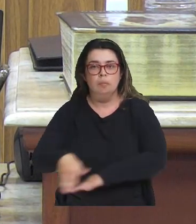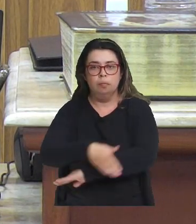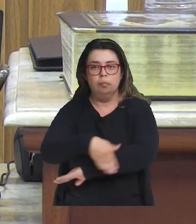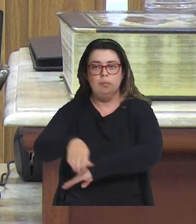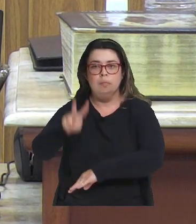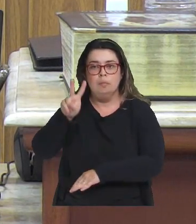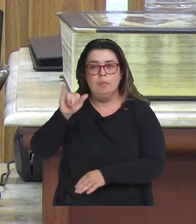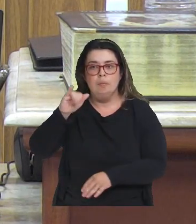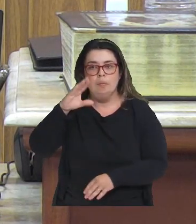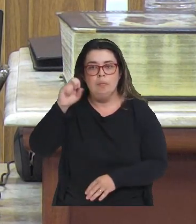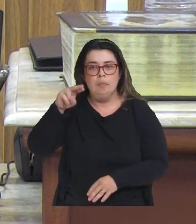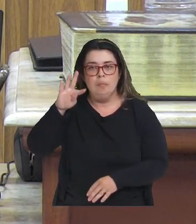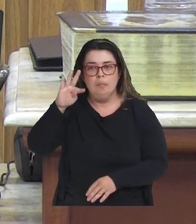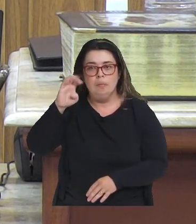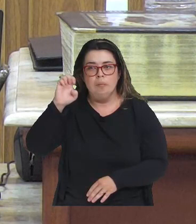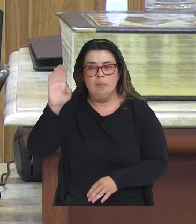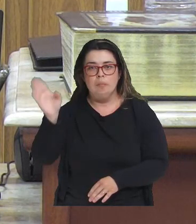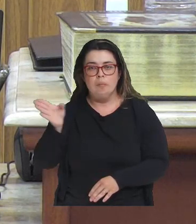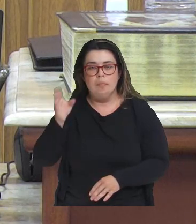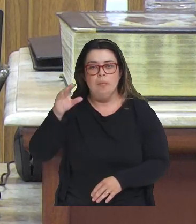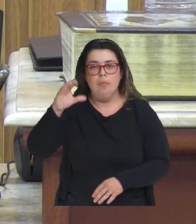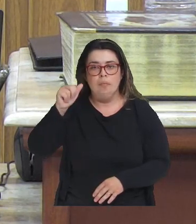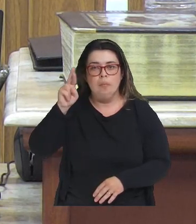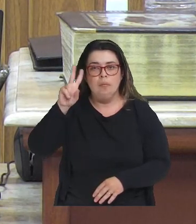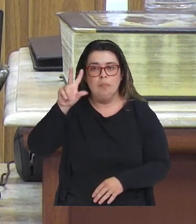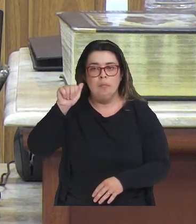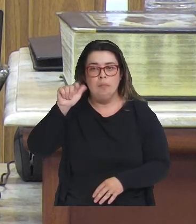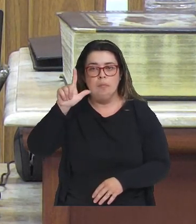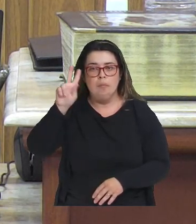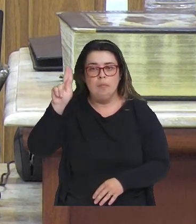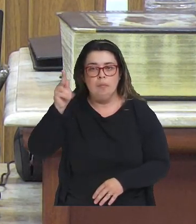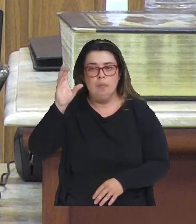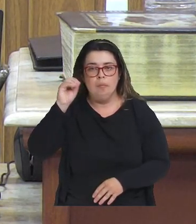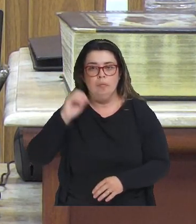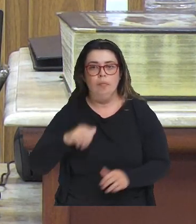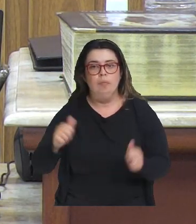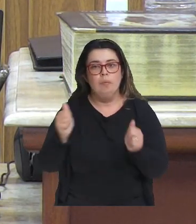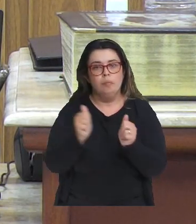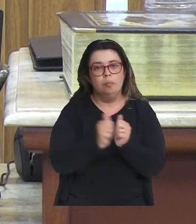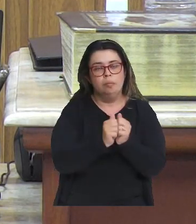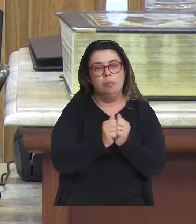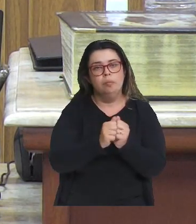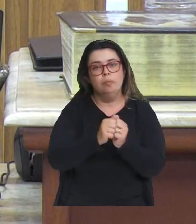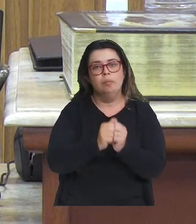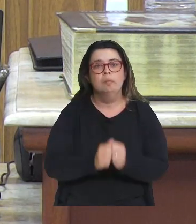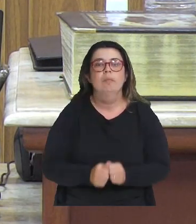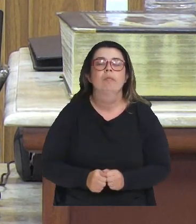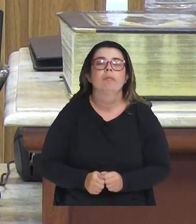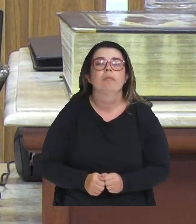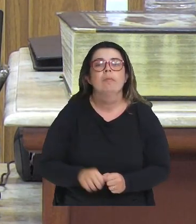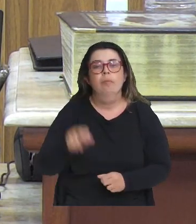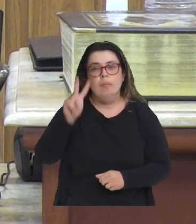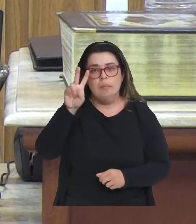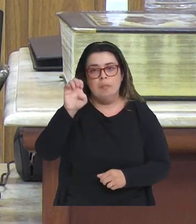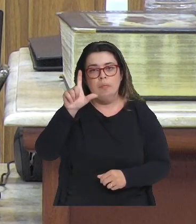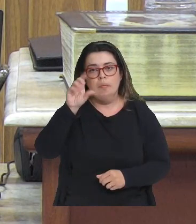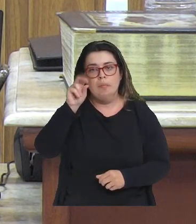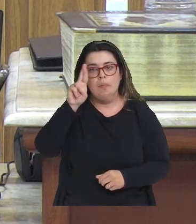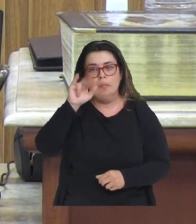Rua Nivaldo Neres Guzmão, perto do velório municipal. Então, foram essas